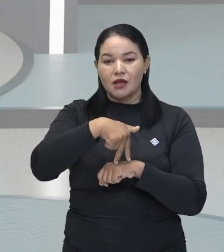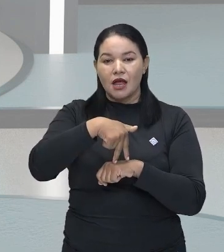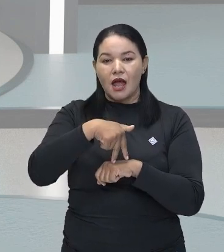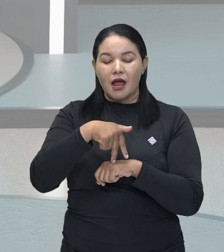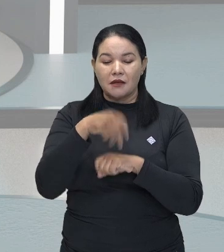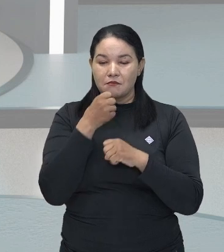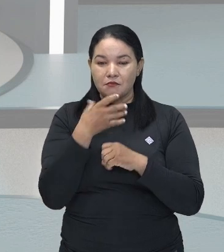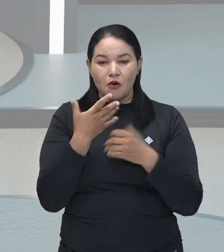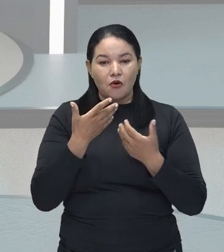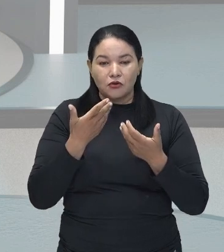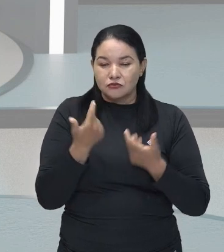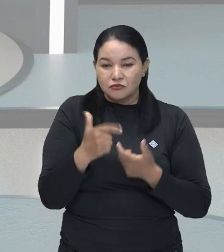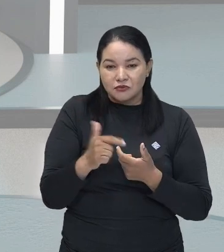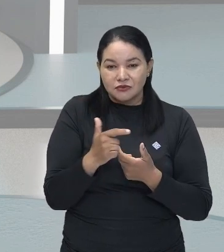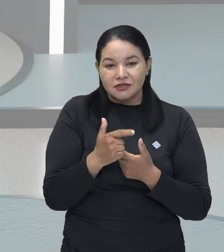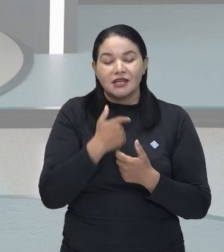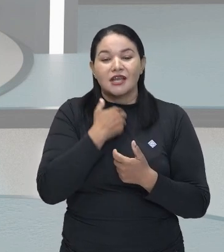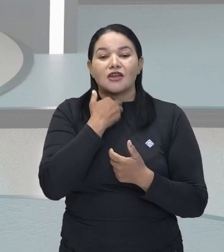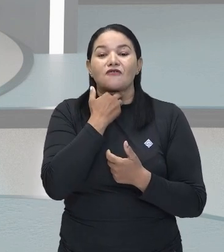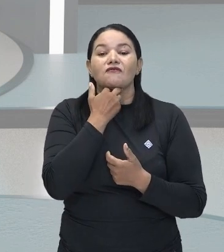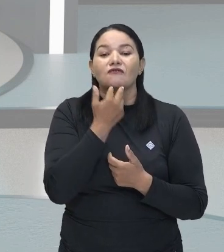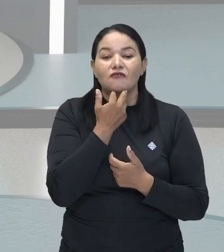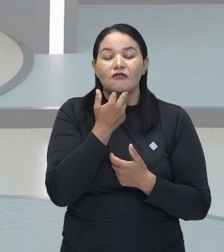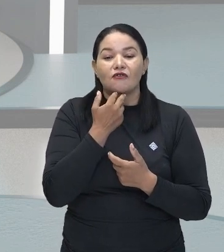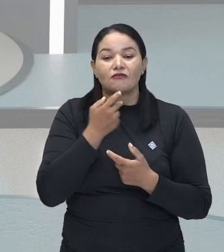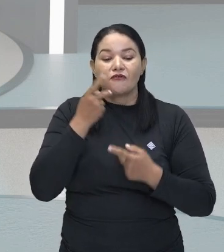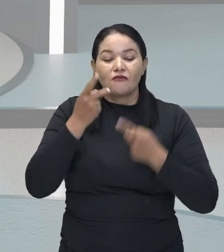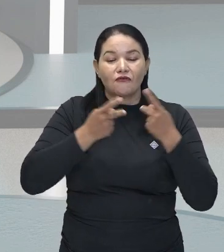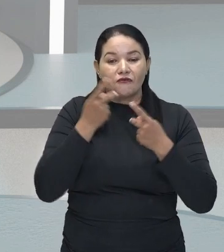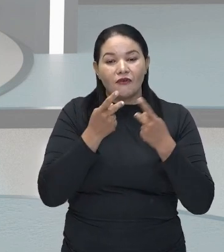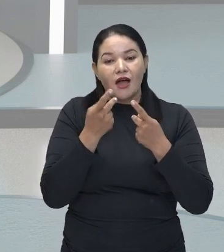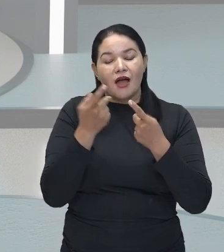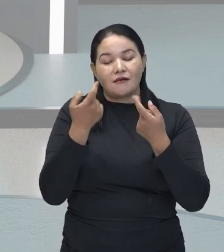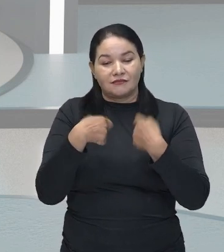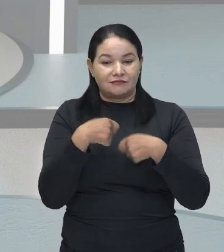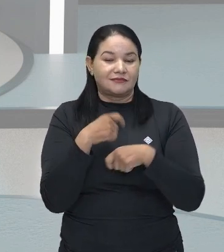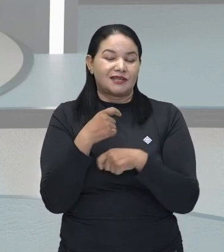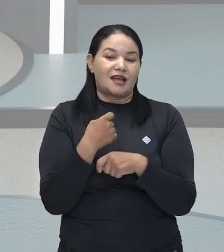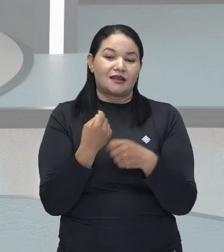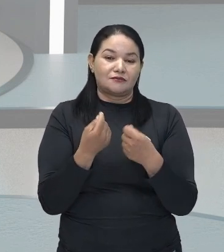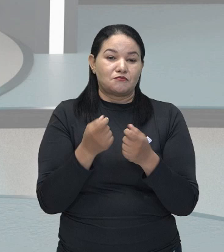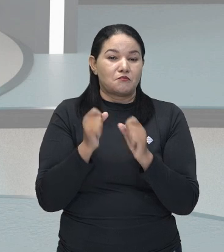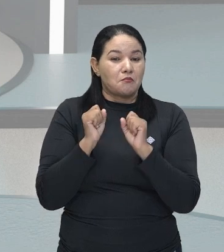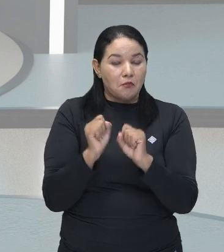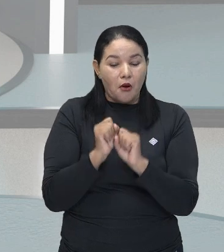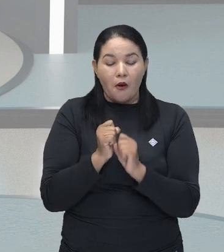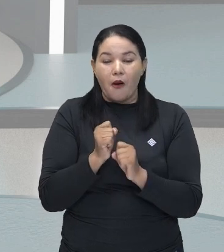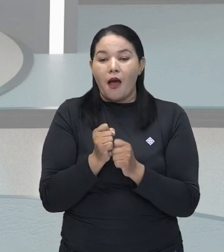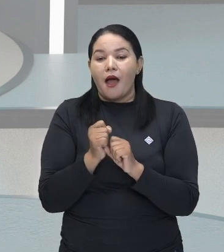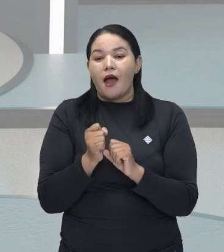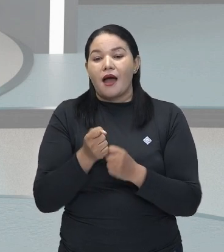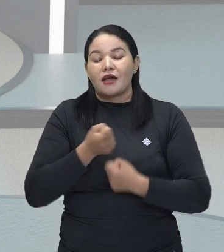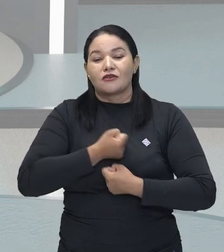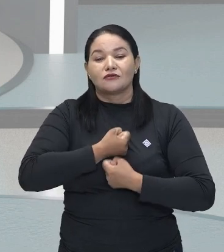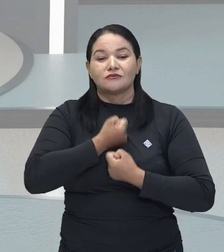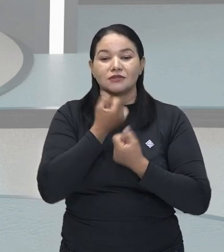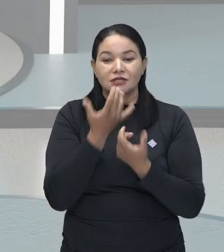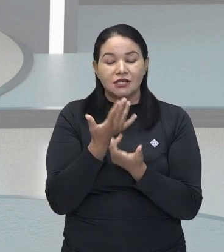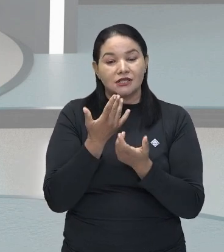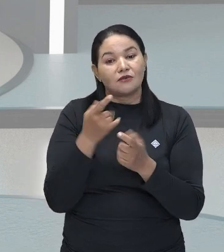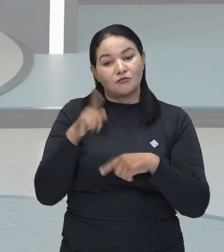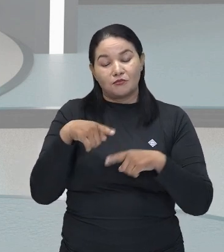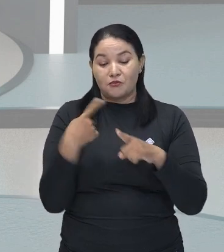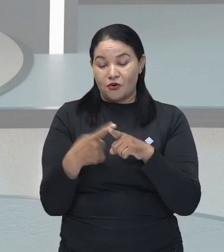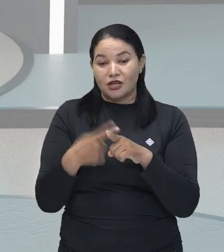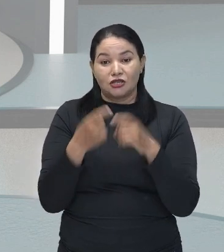favorável, inclusive para a entonação da voz, a tua mensagem, a tua comunicação, porque nós vimos que o teatro é